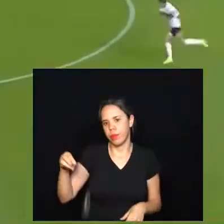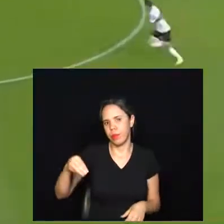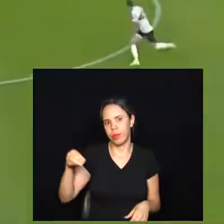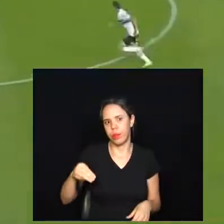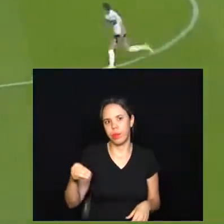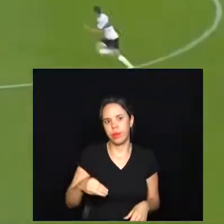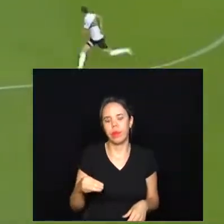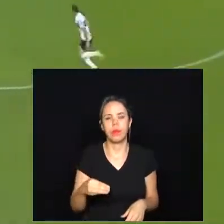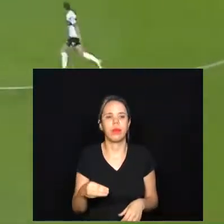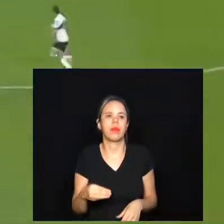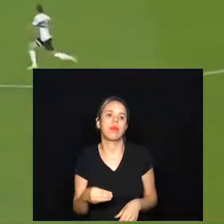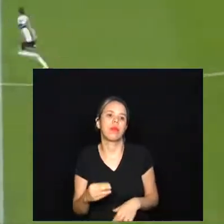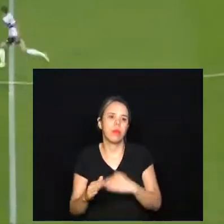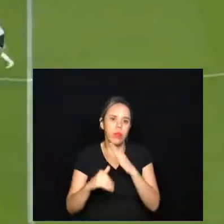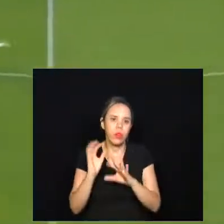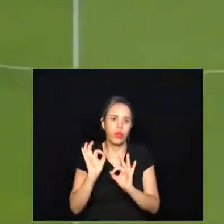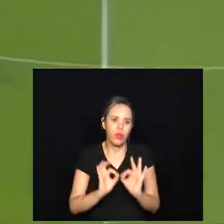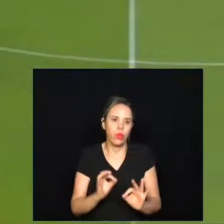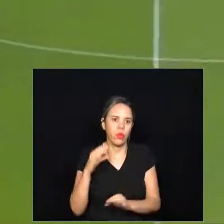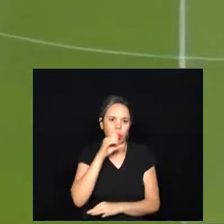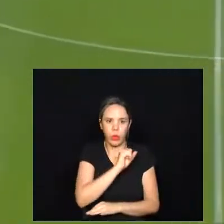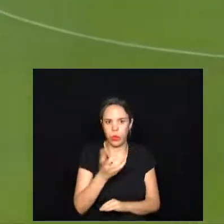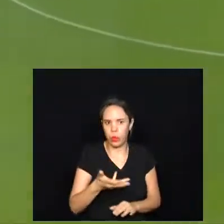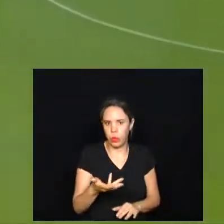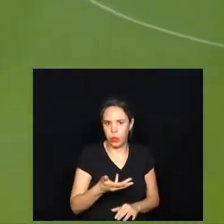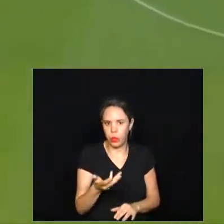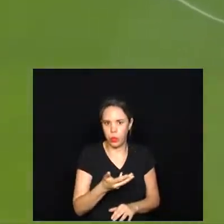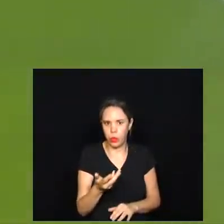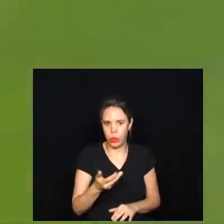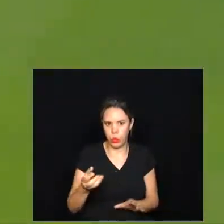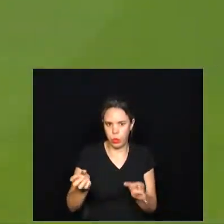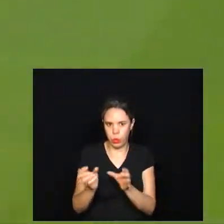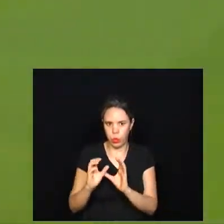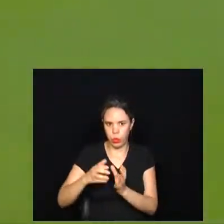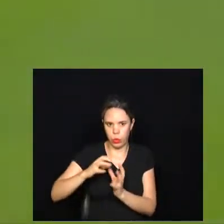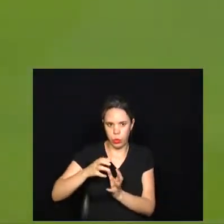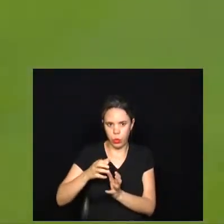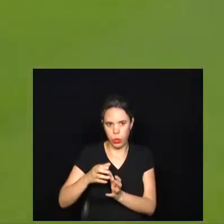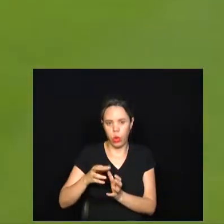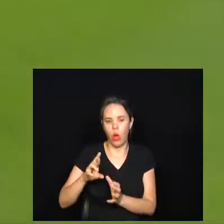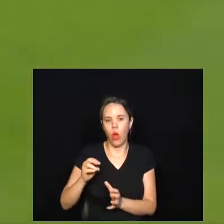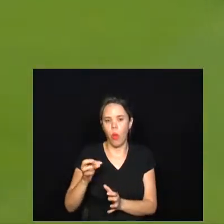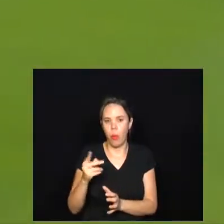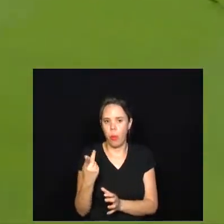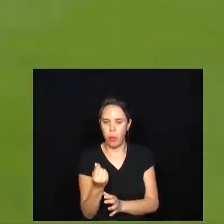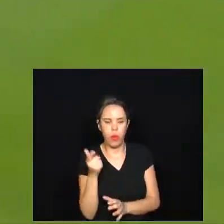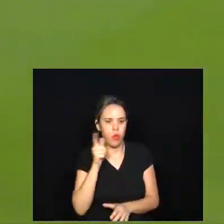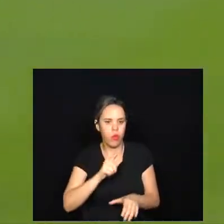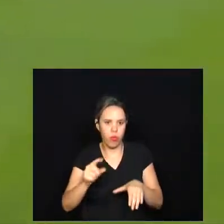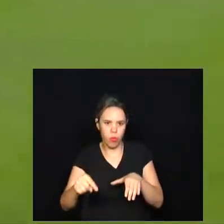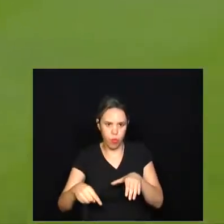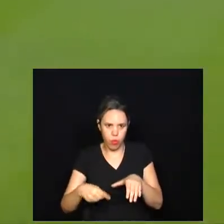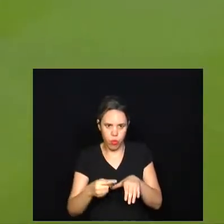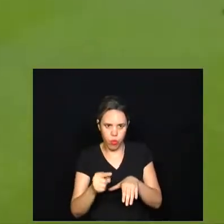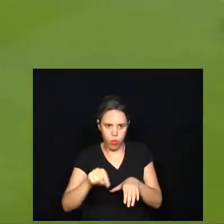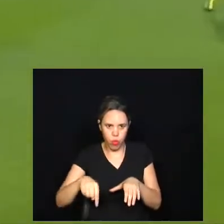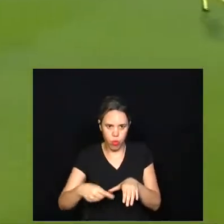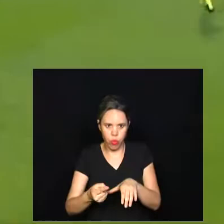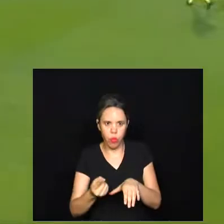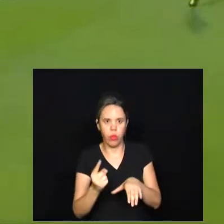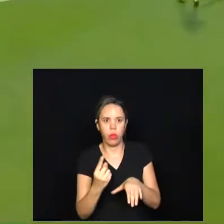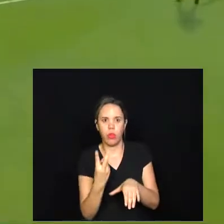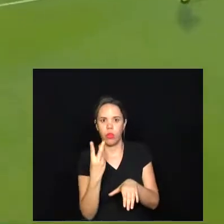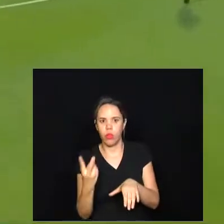em jogada construída de forma rápida, a bola sobrou para Robinho, que acertou o canto de Rafael Martins, que em